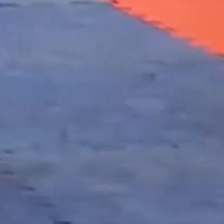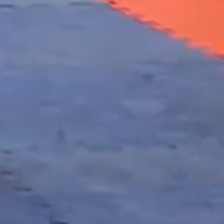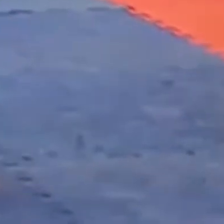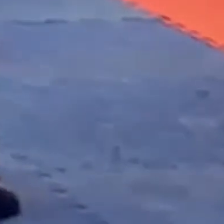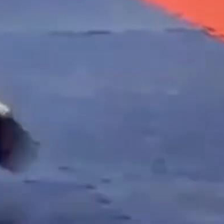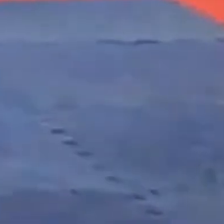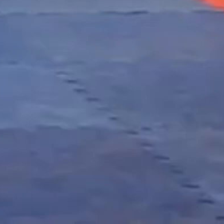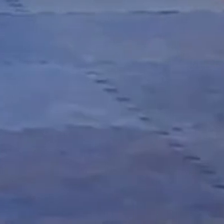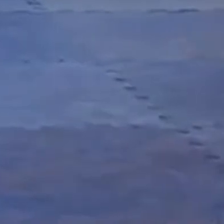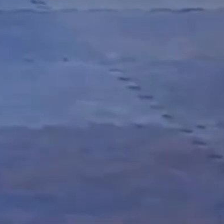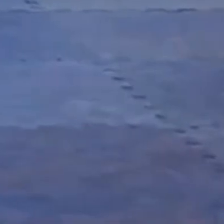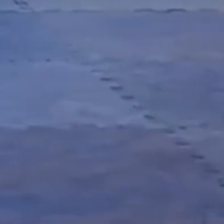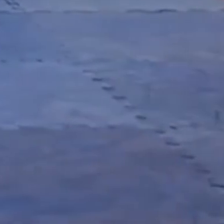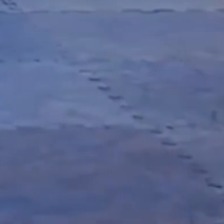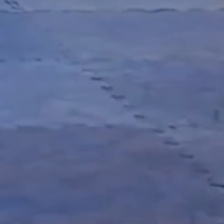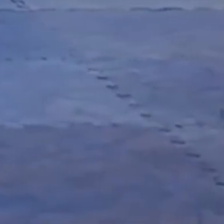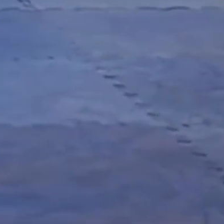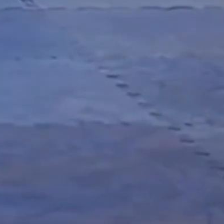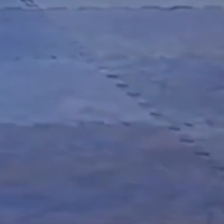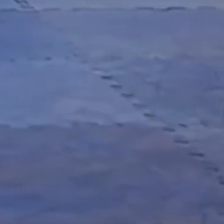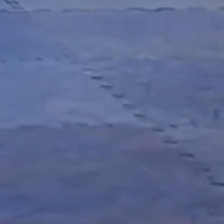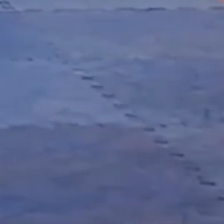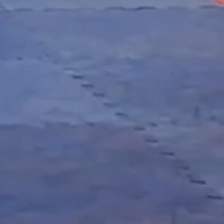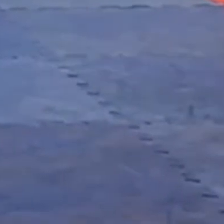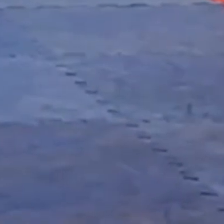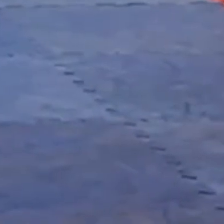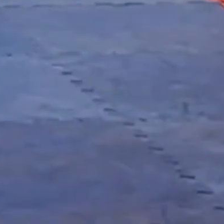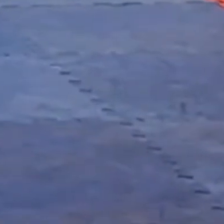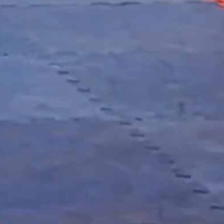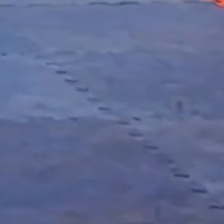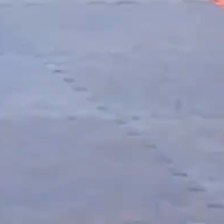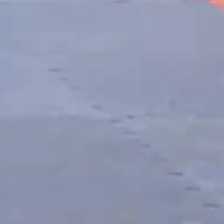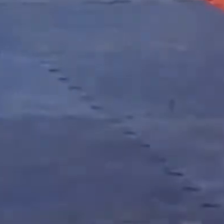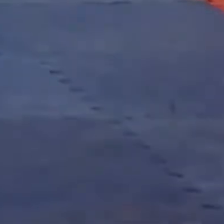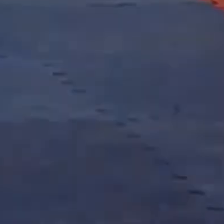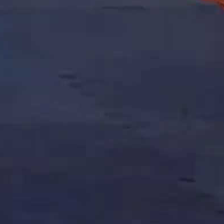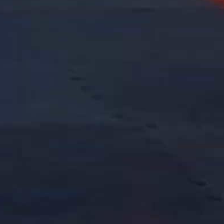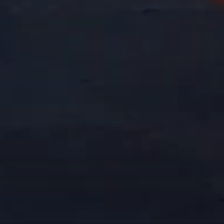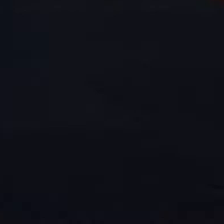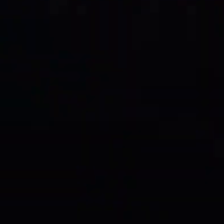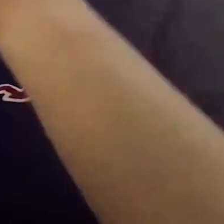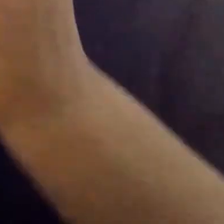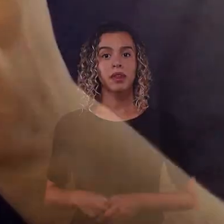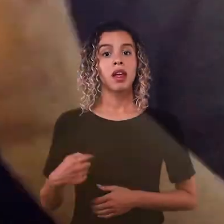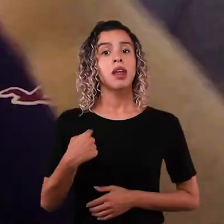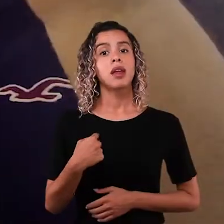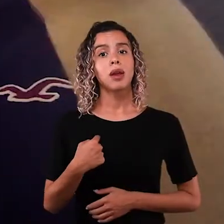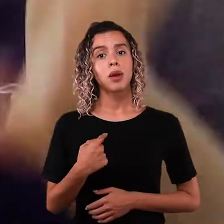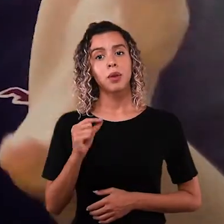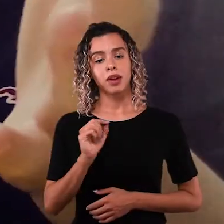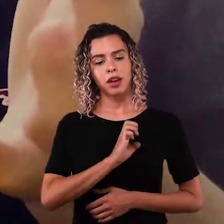afastadas, estende o braço esquerdo e logo depois dá um soco no ar com o direito. Os movimentos têm precisão e vigor. Eu